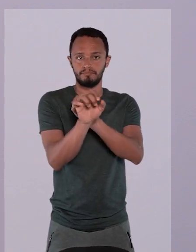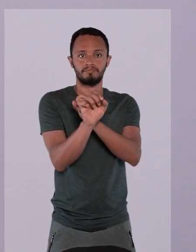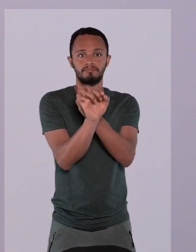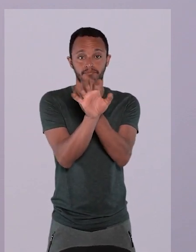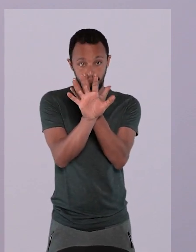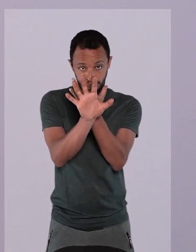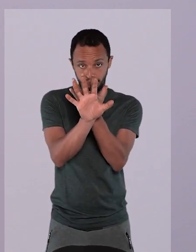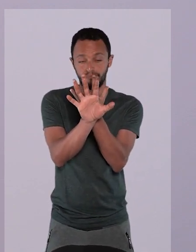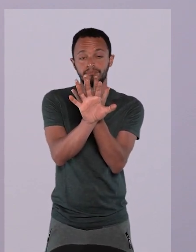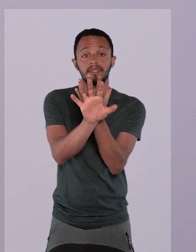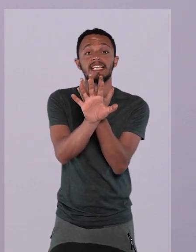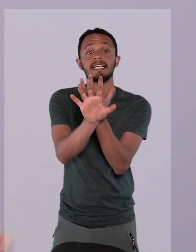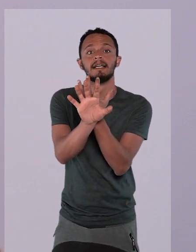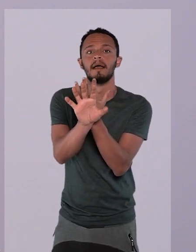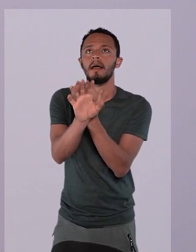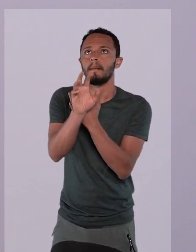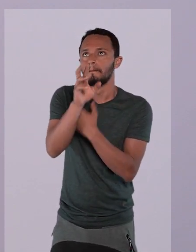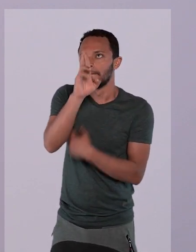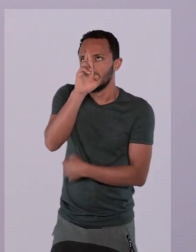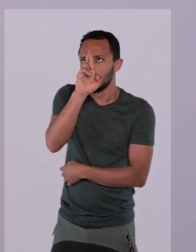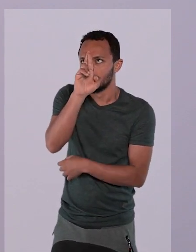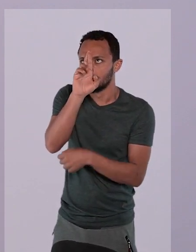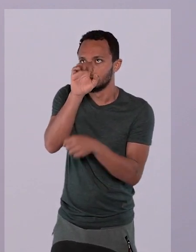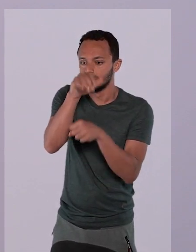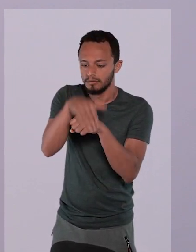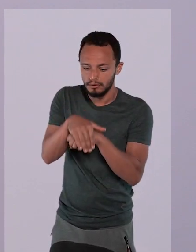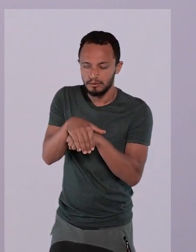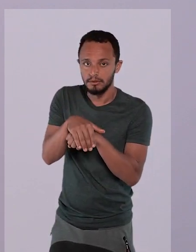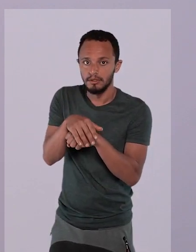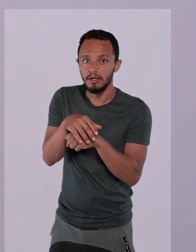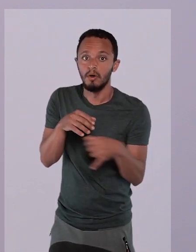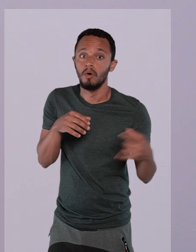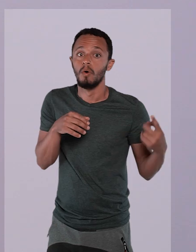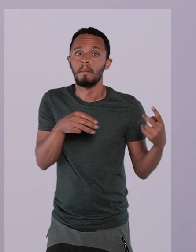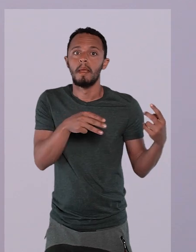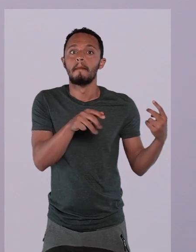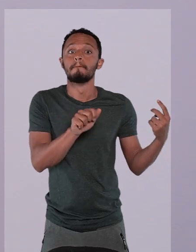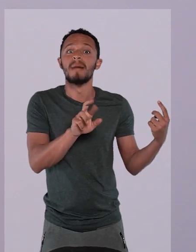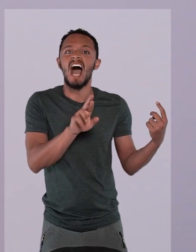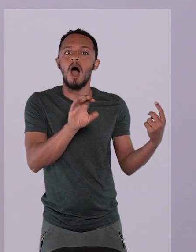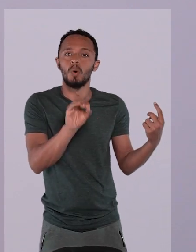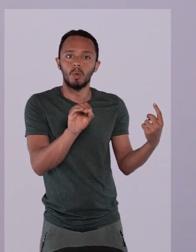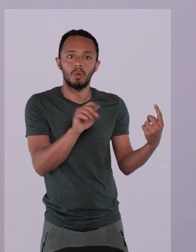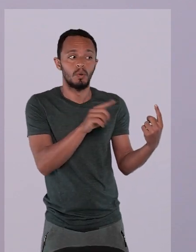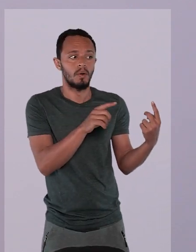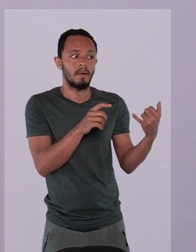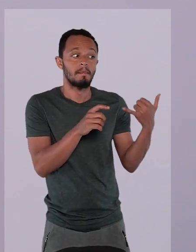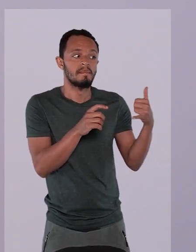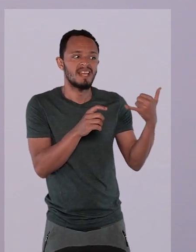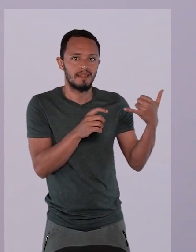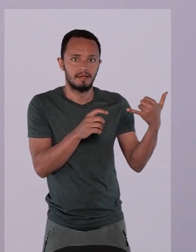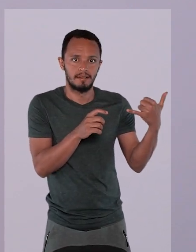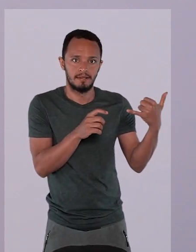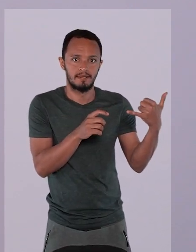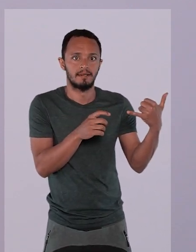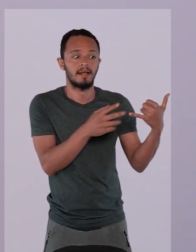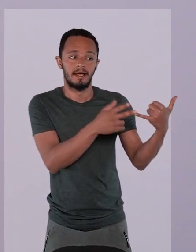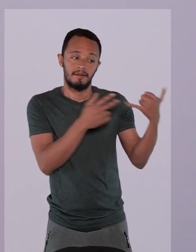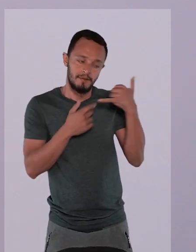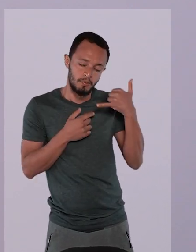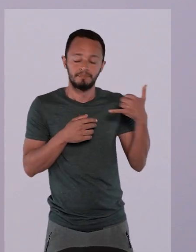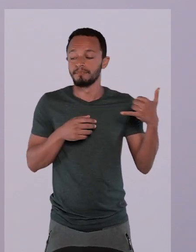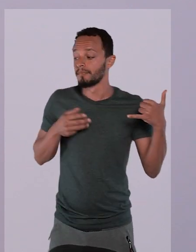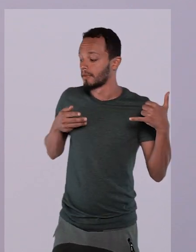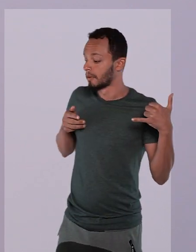fui dormir, enfim, meia-noite o Mauro me manda um WhatsApp dizendo assim, Margarete, você não está entendendo,